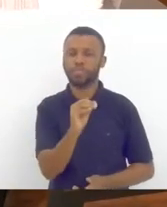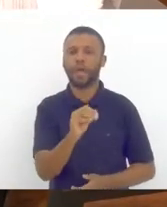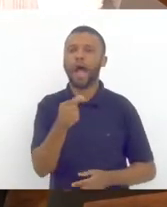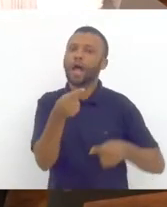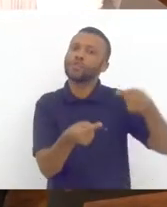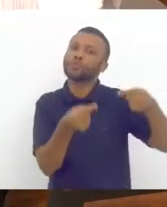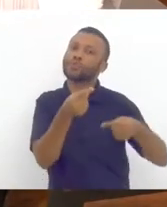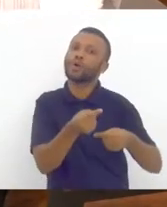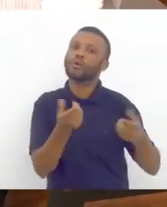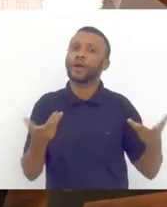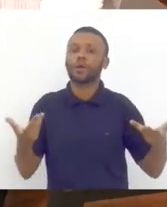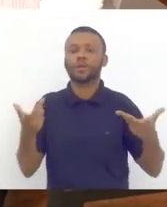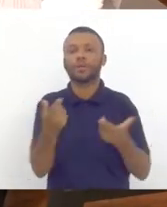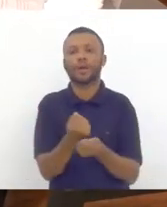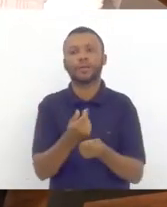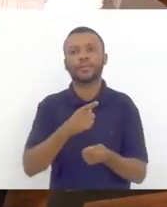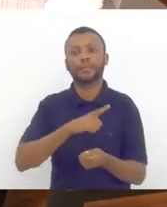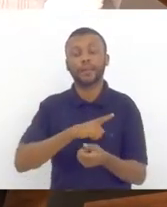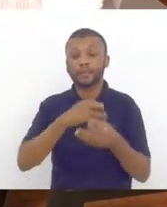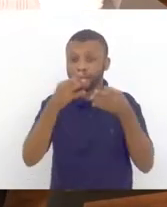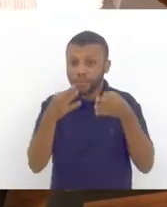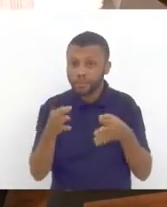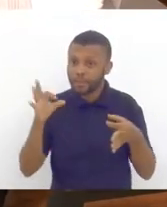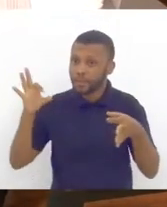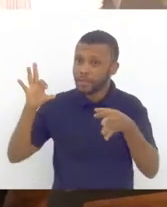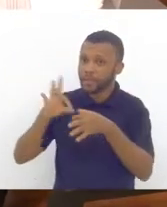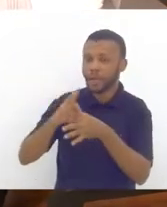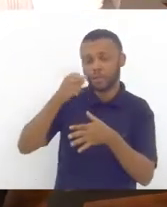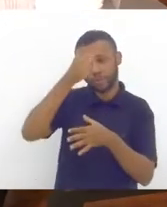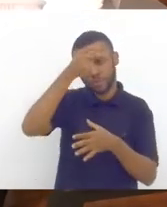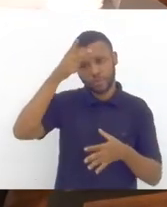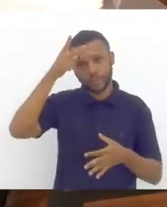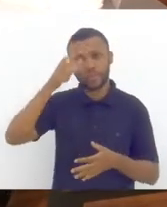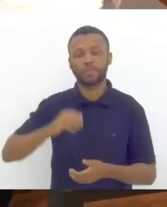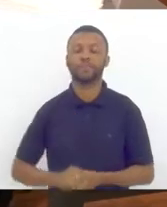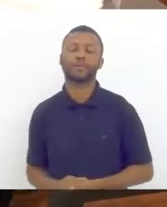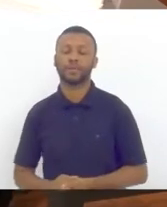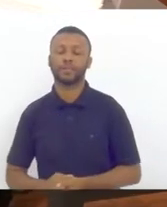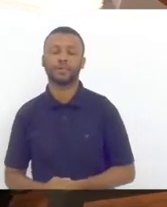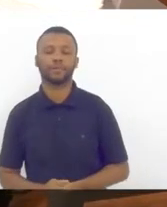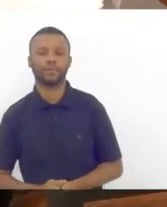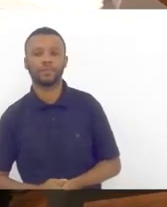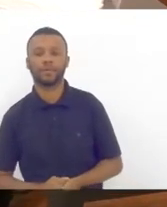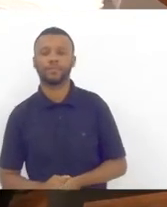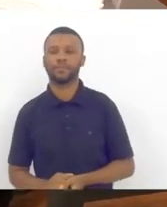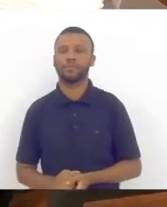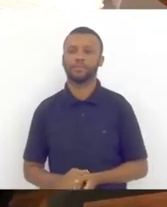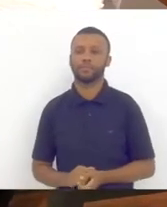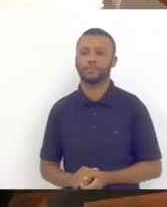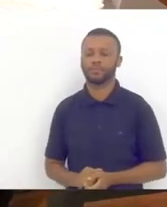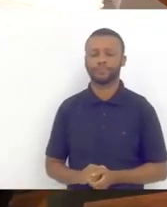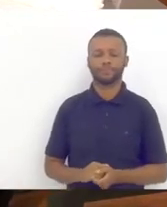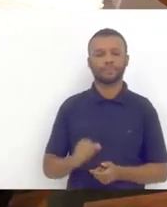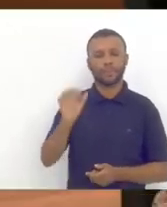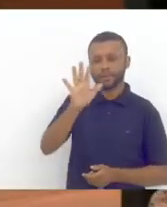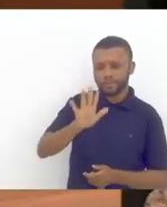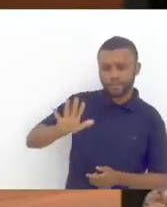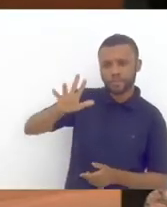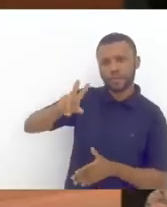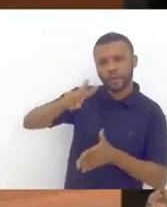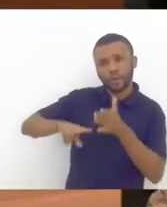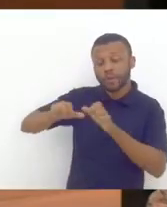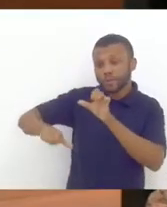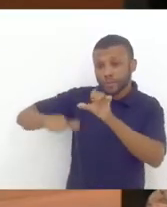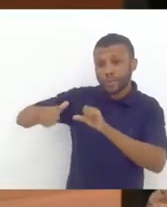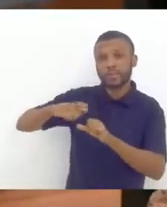qualidade que passa efetivamente pelos municípios. Então, pela leitura que a gente fez aqui das modificativas, a gente